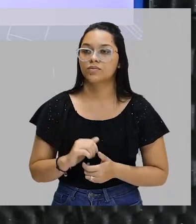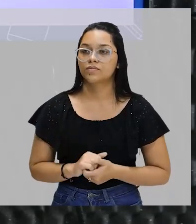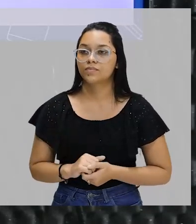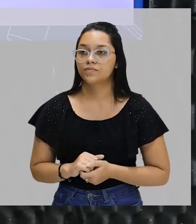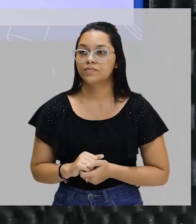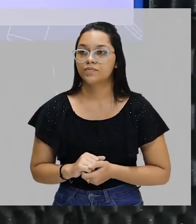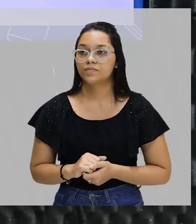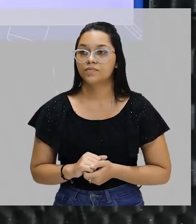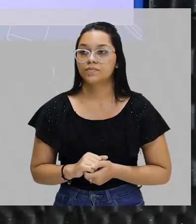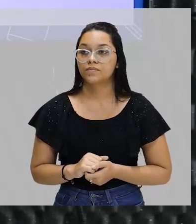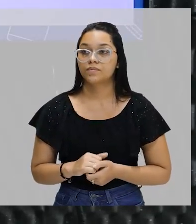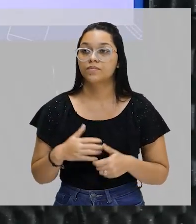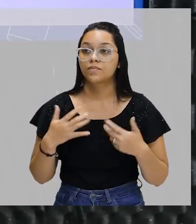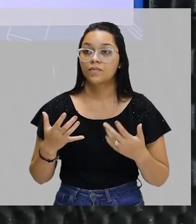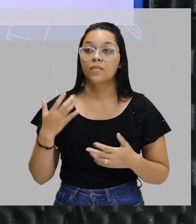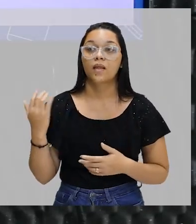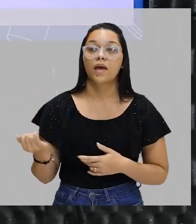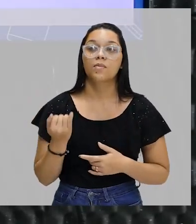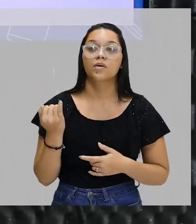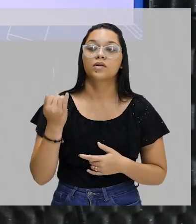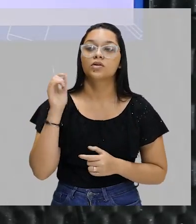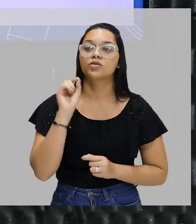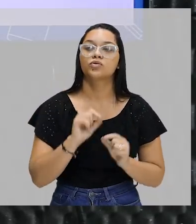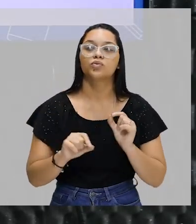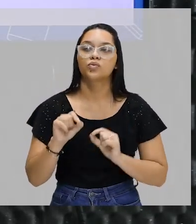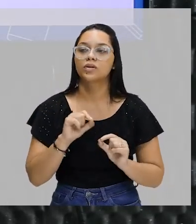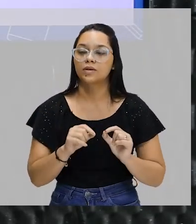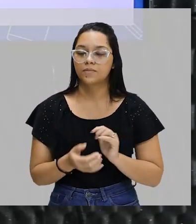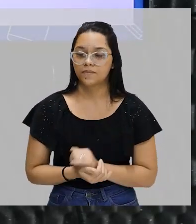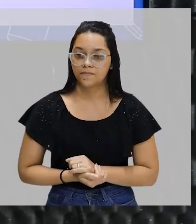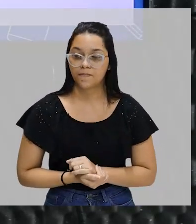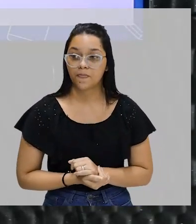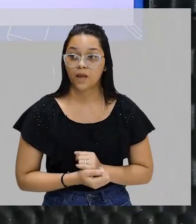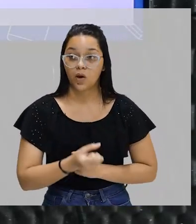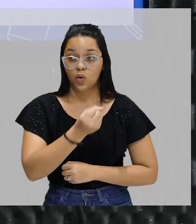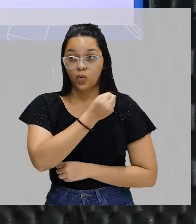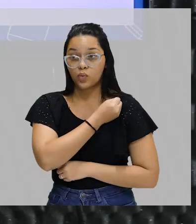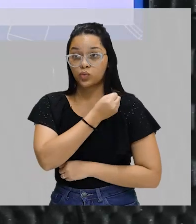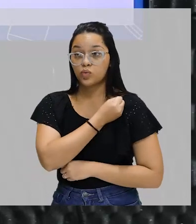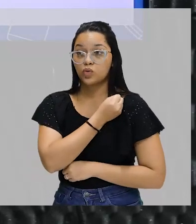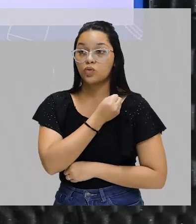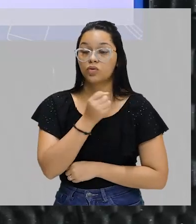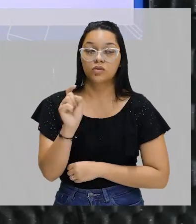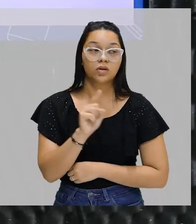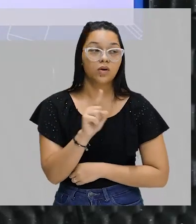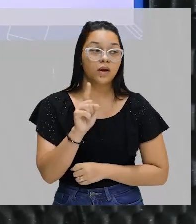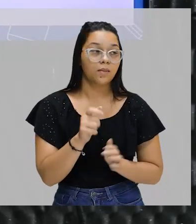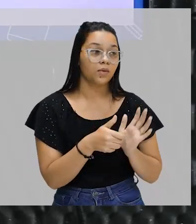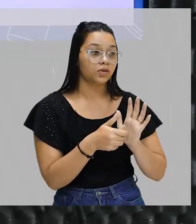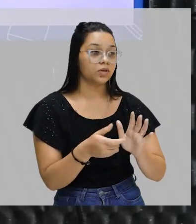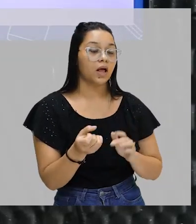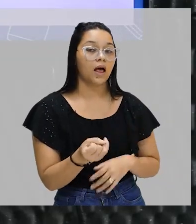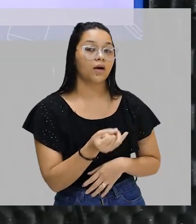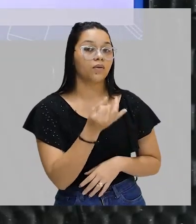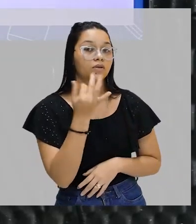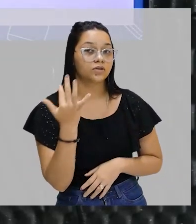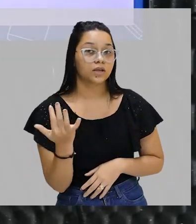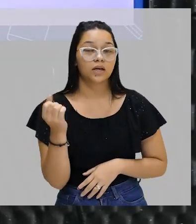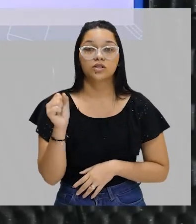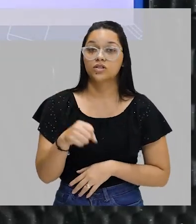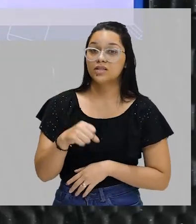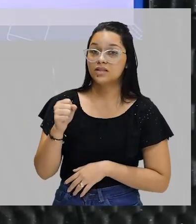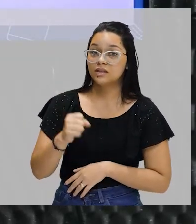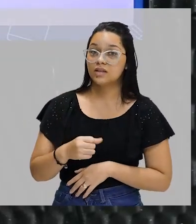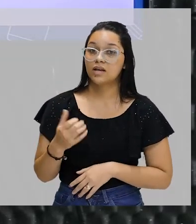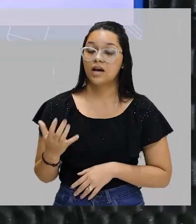4-etil-octano. Turminha, é importante frisar o seguinte, o número ele não vai indicar a quantidade, e